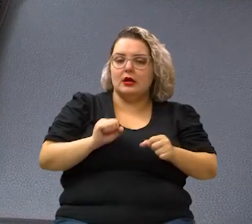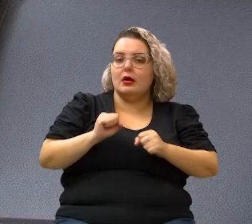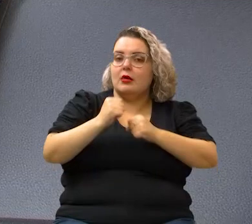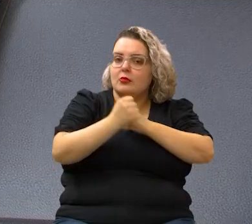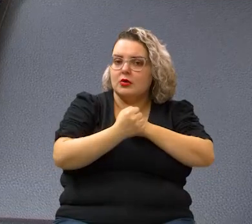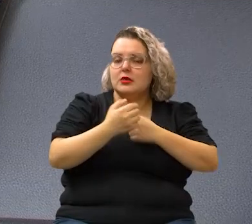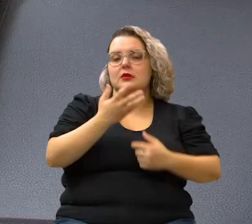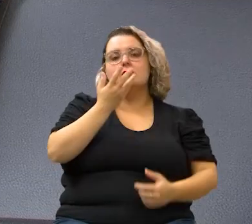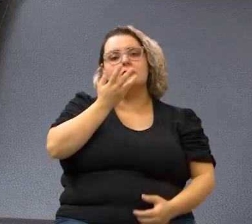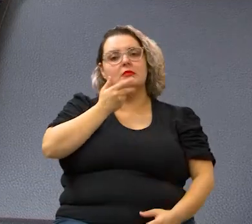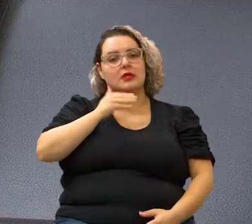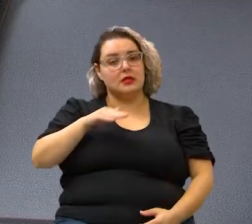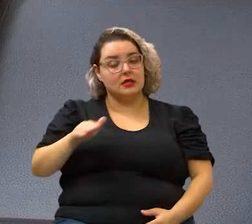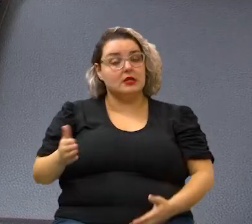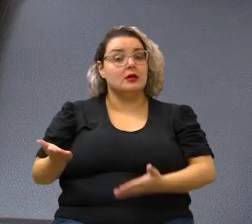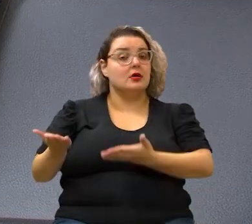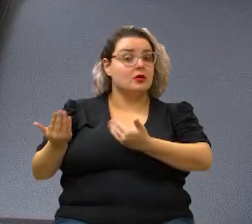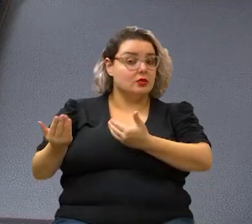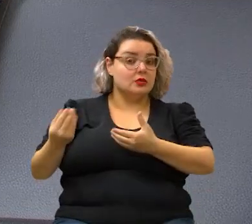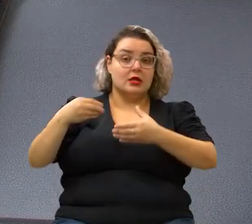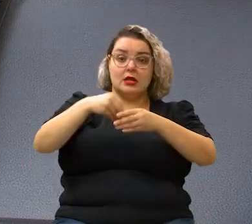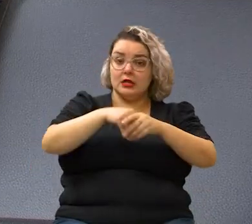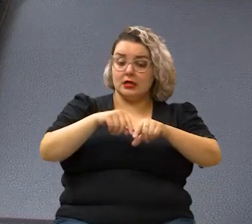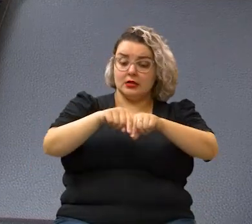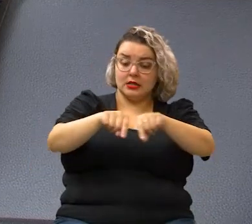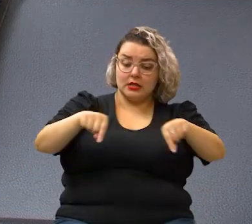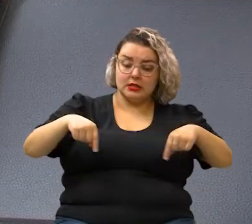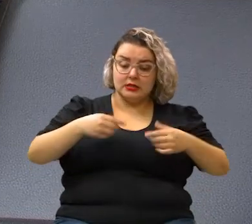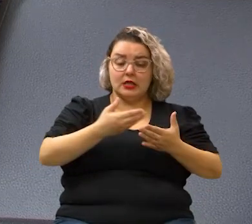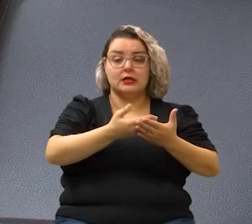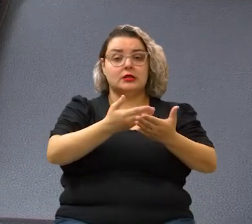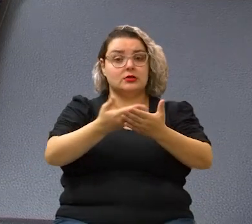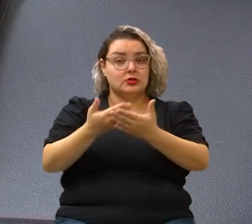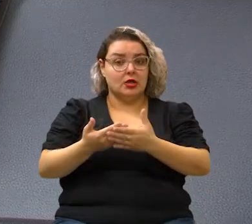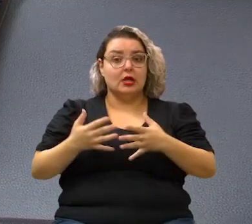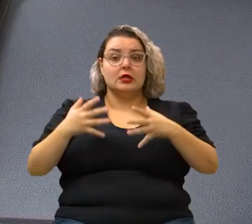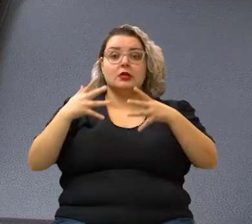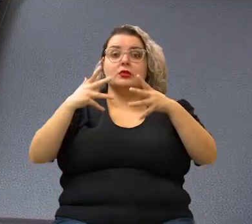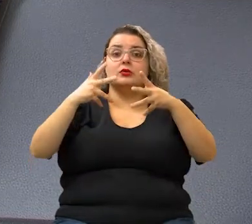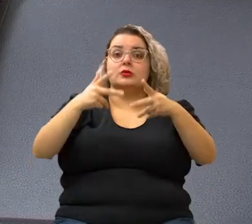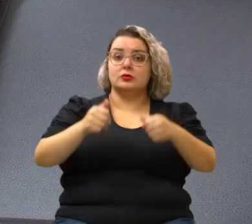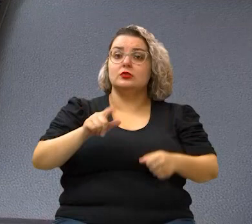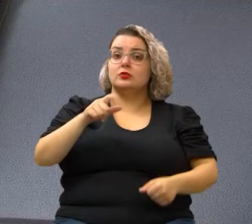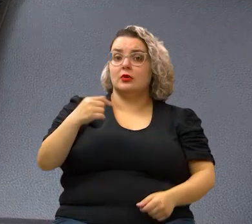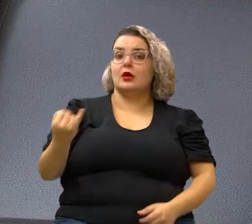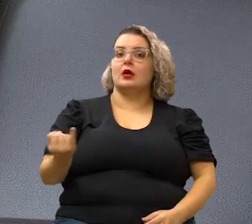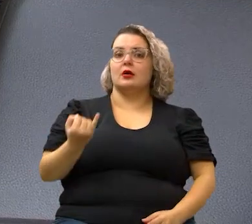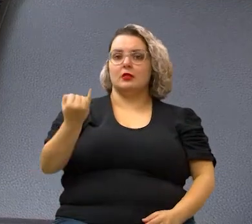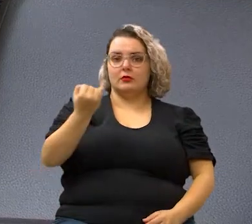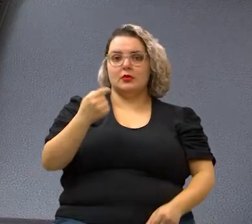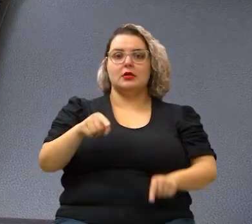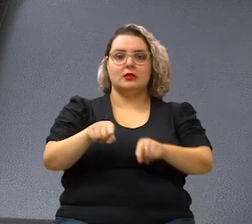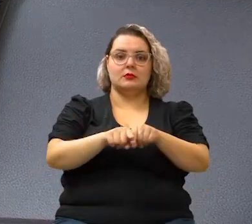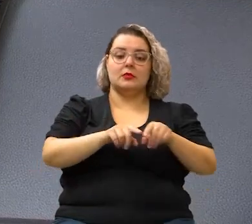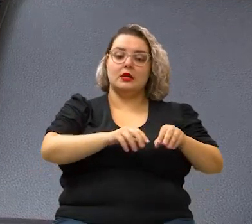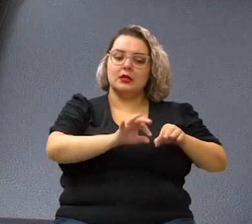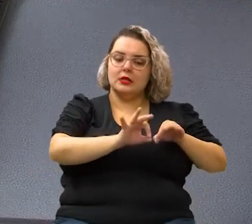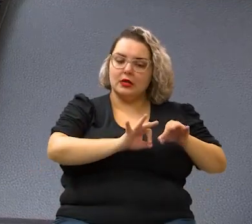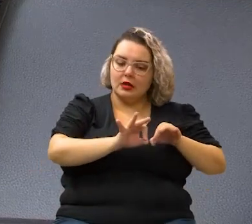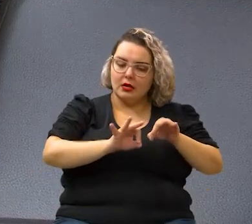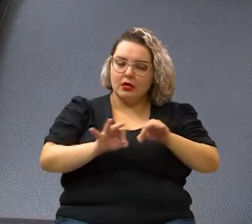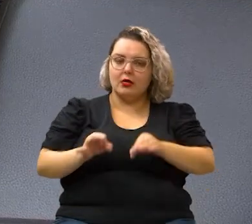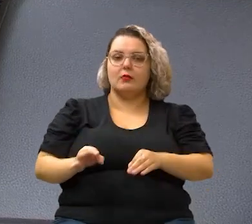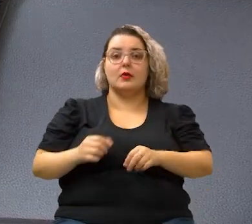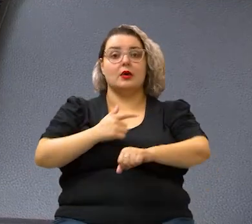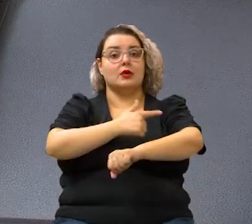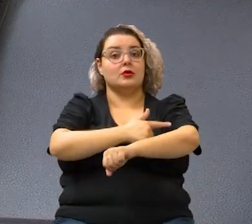proteção para as crianças, para os jovens que estão dentro da sala de aula. Então tudo isso é muito importante, além da ordem, né,